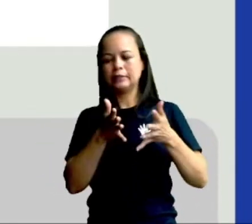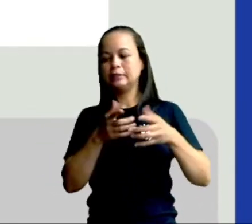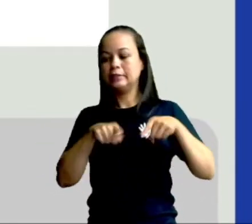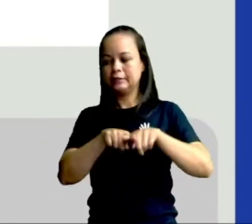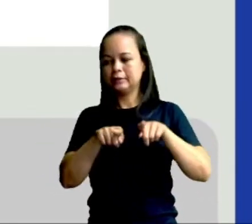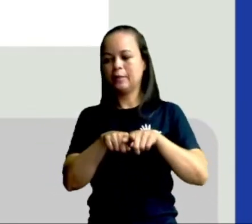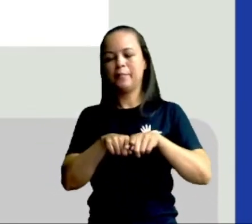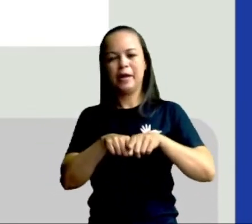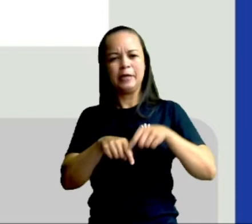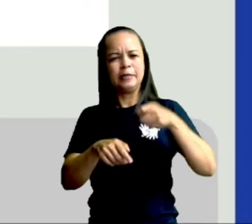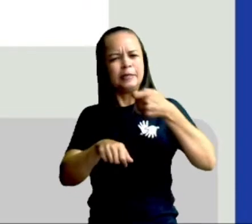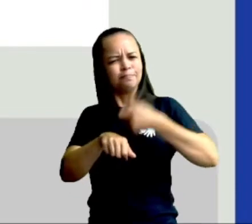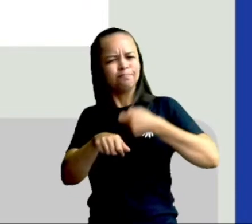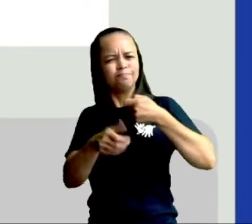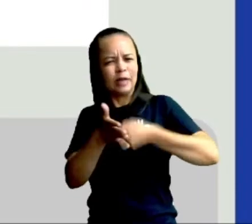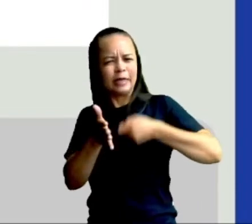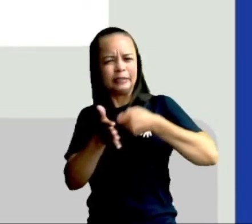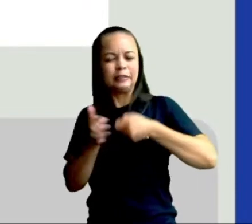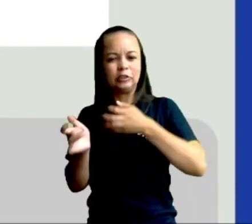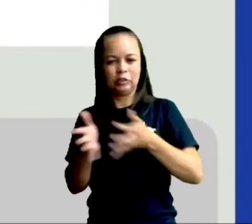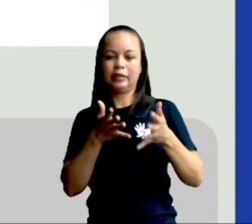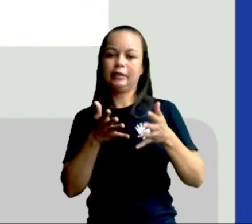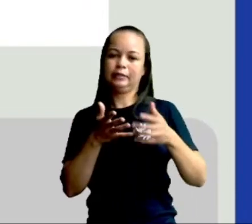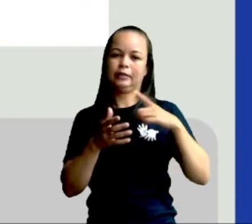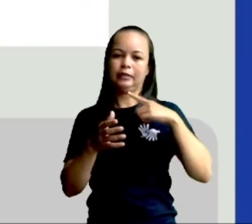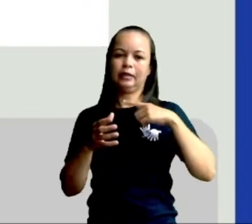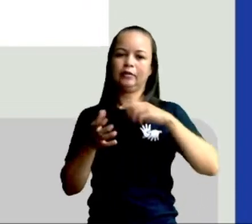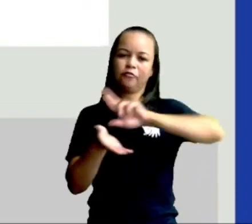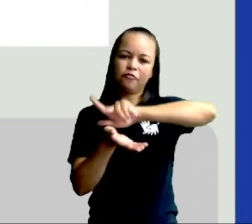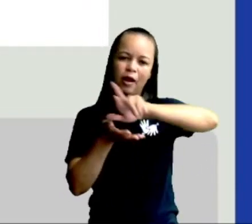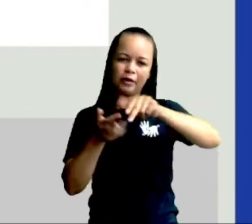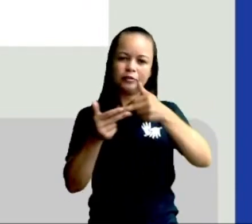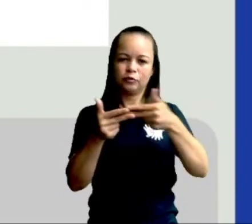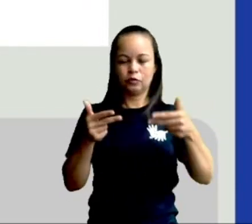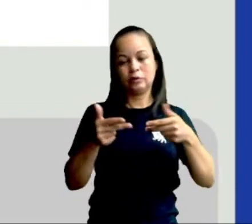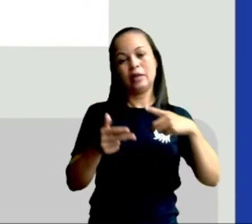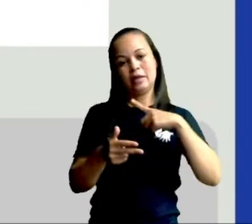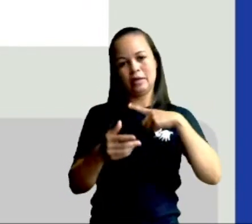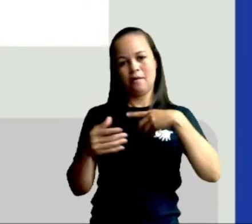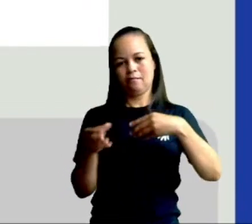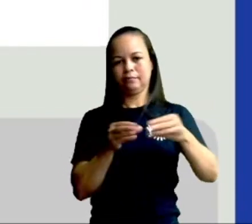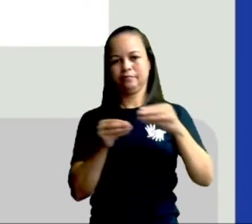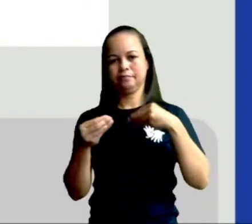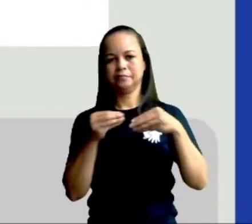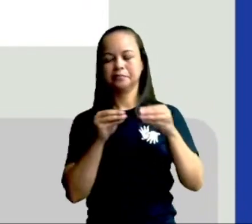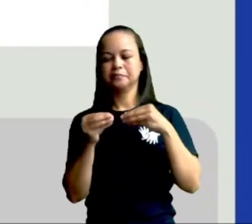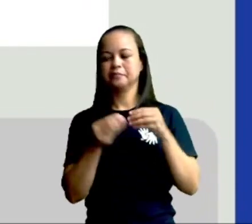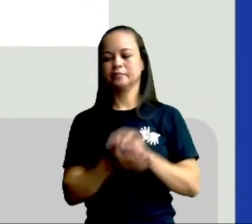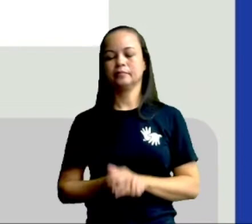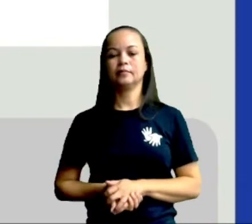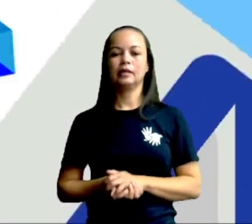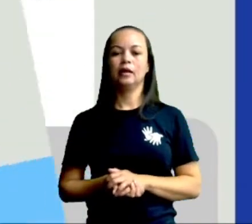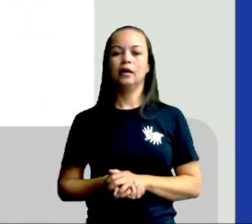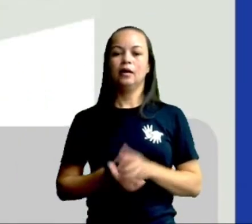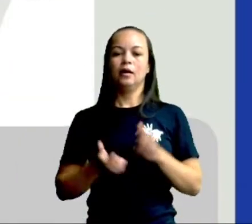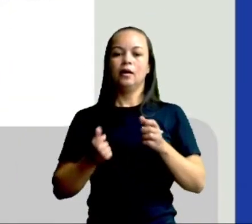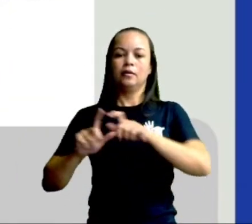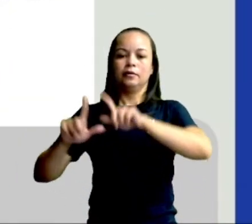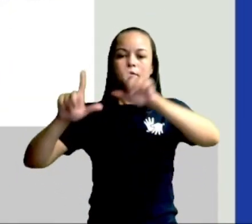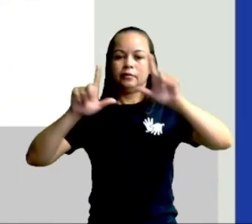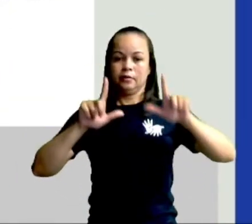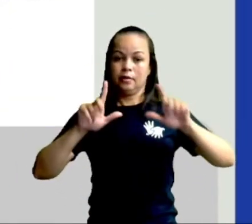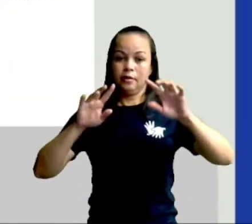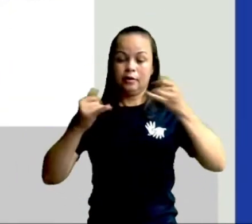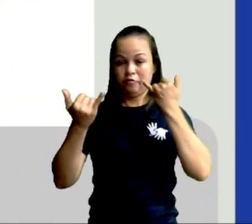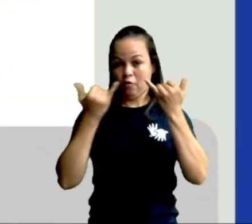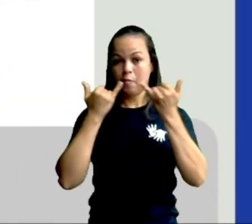muito bem-vindas quando a gente fala dos benefícios que o plástico tem. Por favor, produção, vamos para o nosso próximo slide e eu quero que você preste atenção nessas